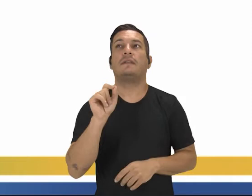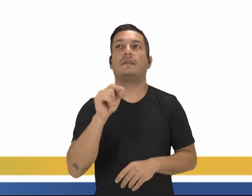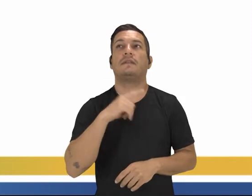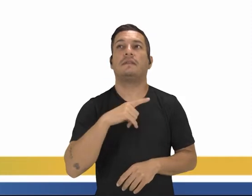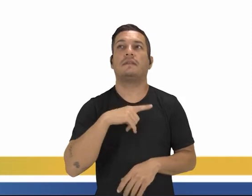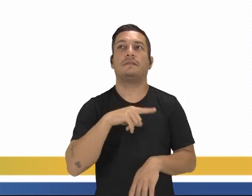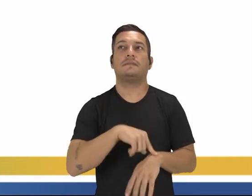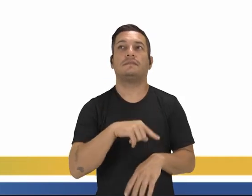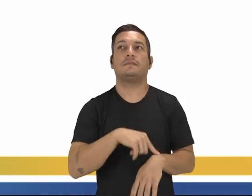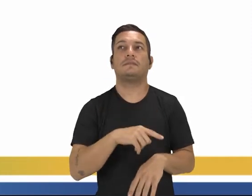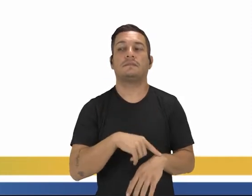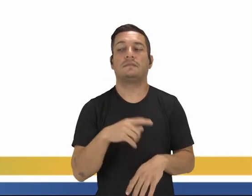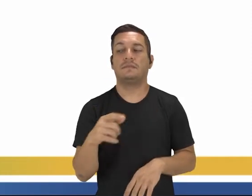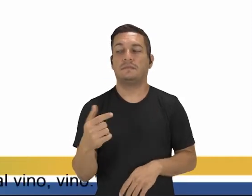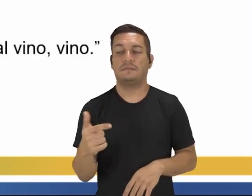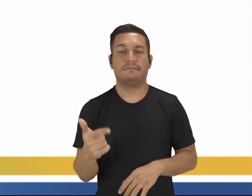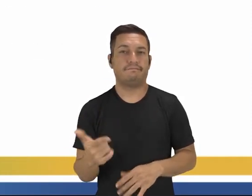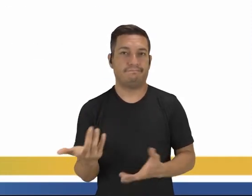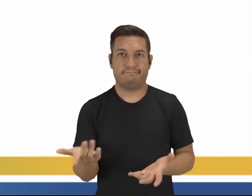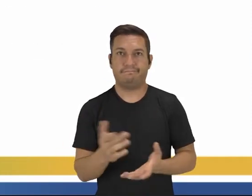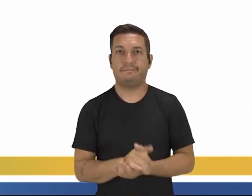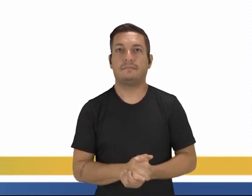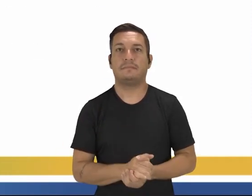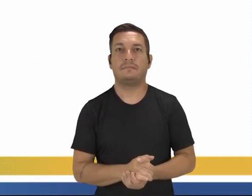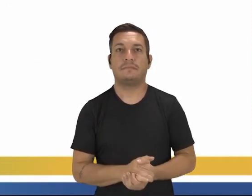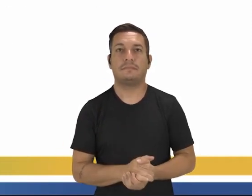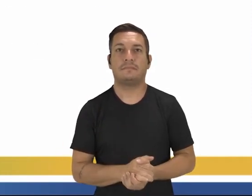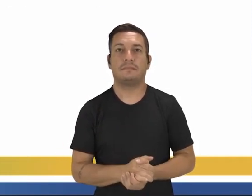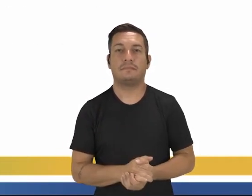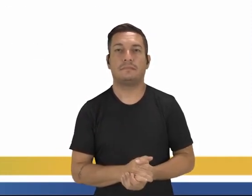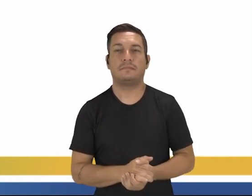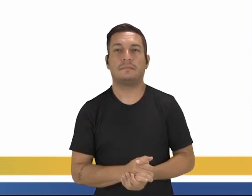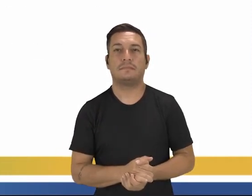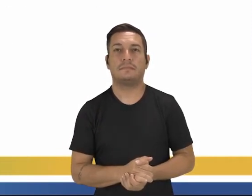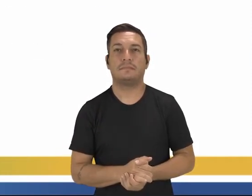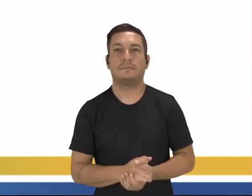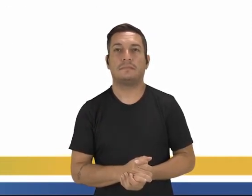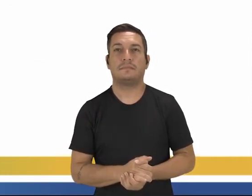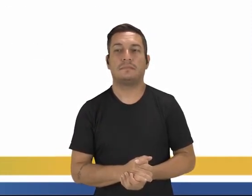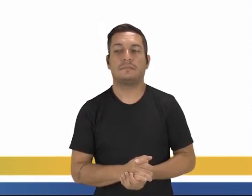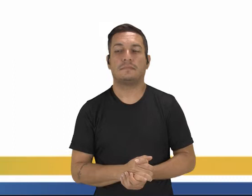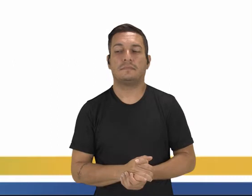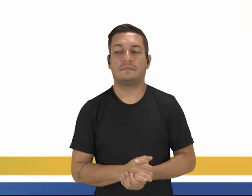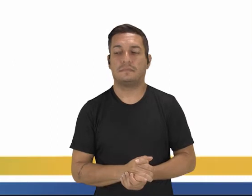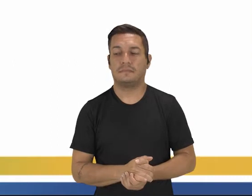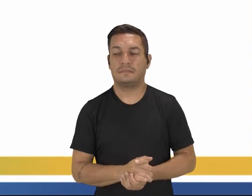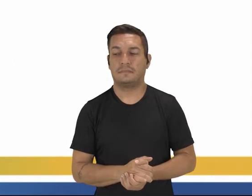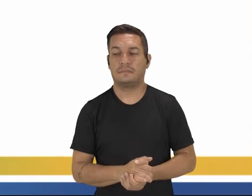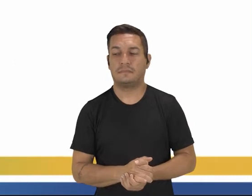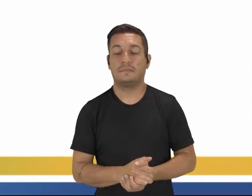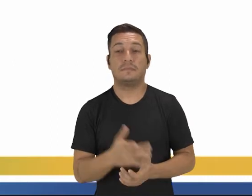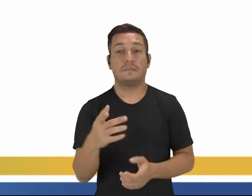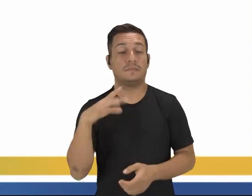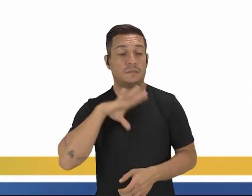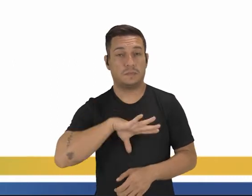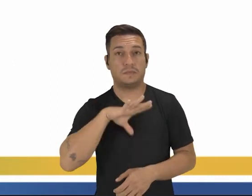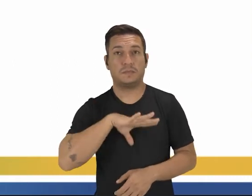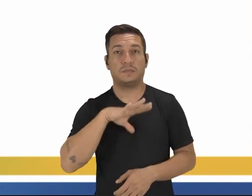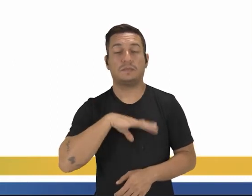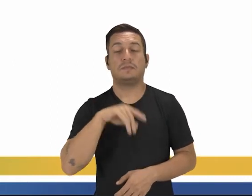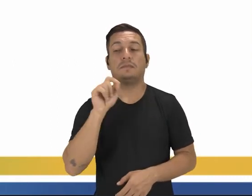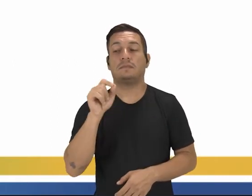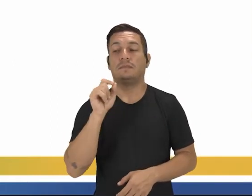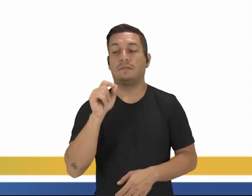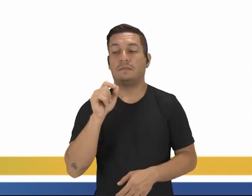momento aí ficar sem algo. Al pan, pan e al vino, vino. Ou seja, em português seria mais ou